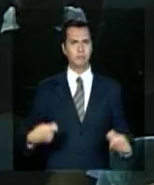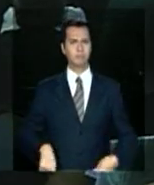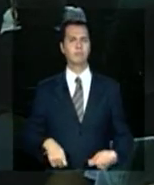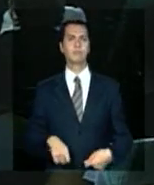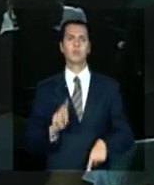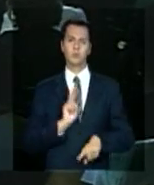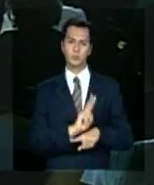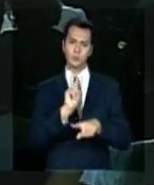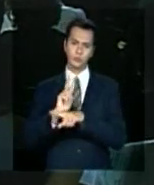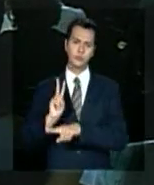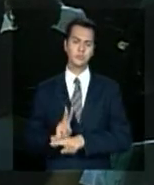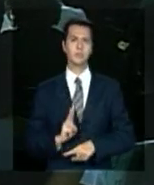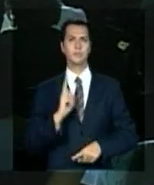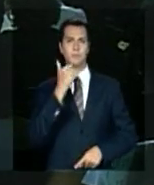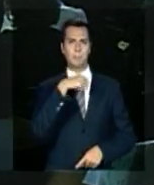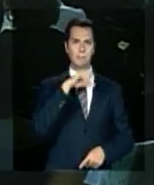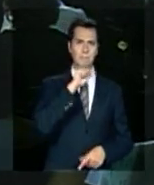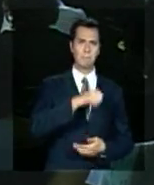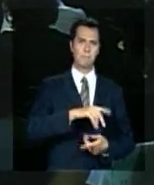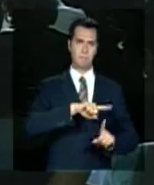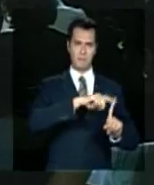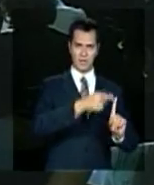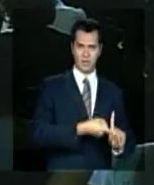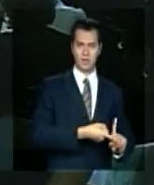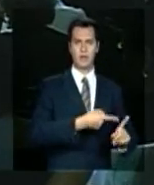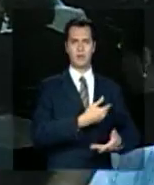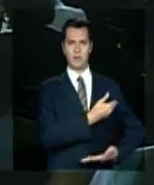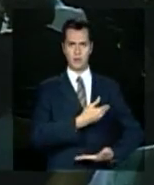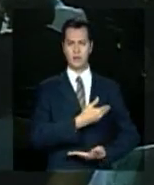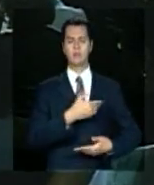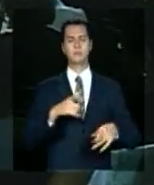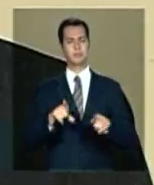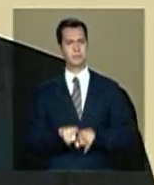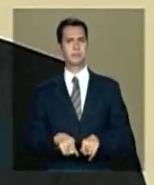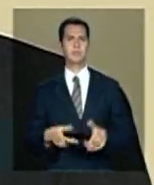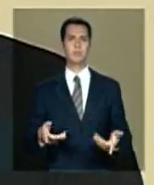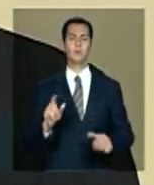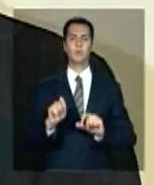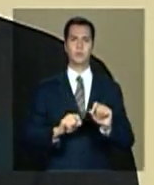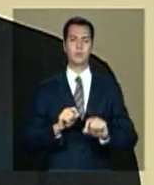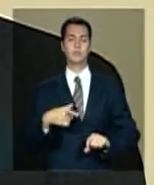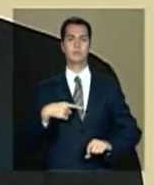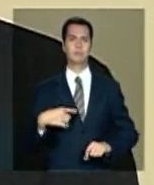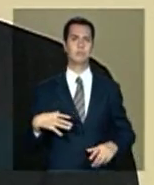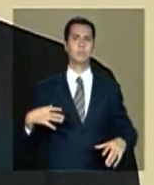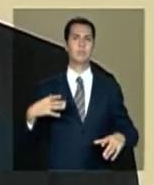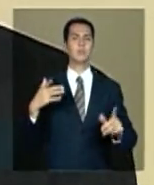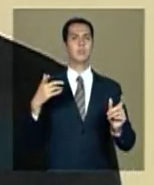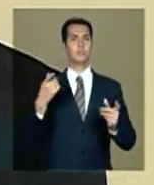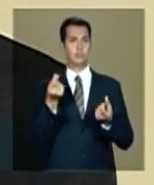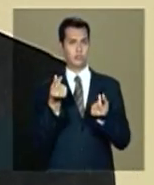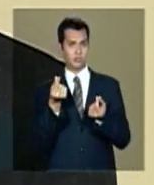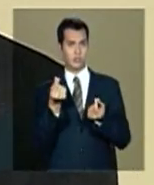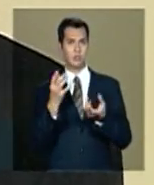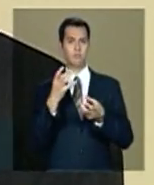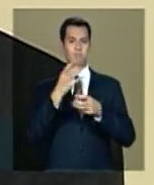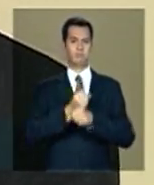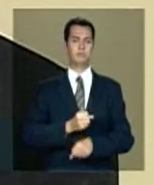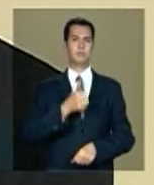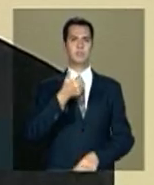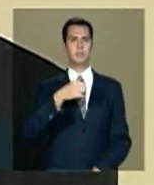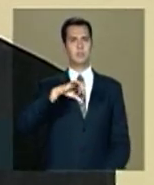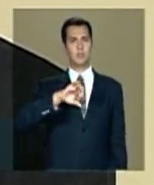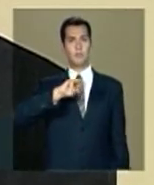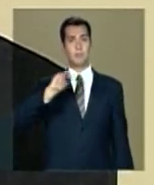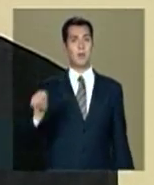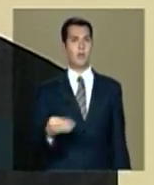aconteça cada vez mais no interior de Minas Gerais e significam 119 milhões de reais 2012